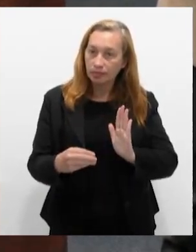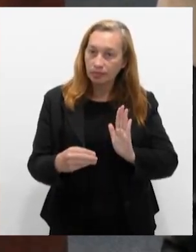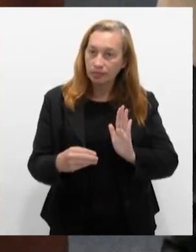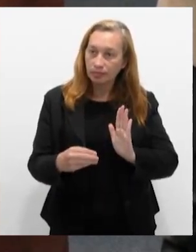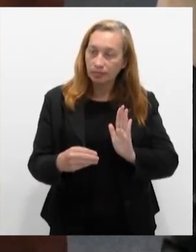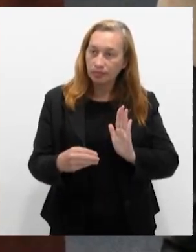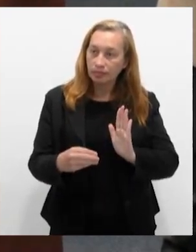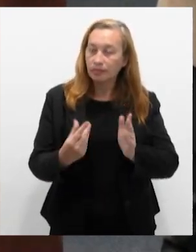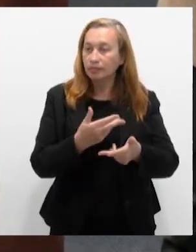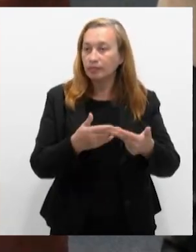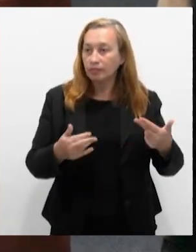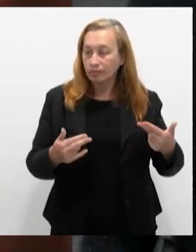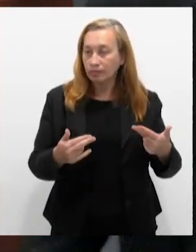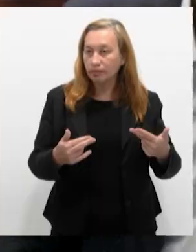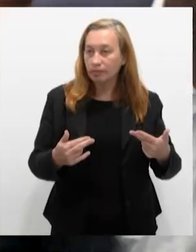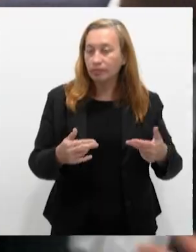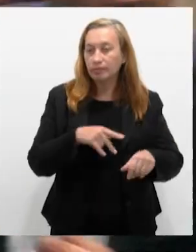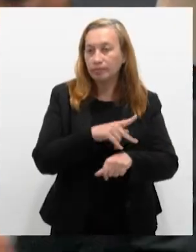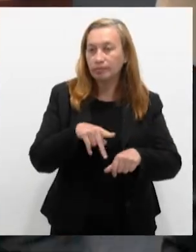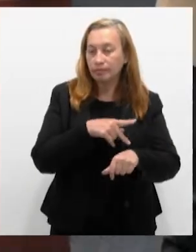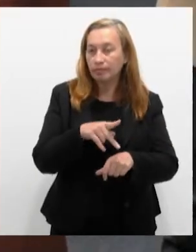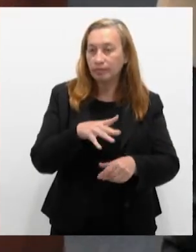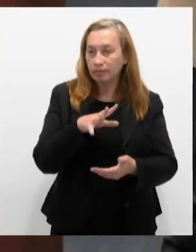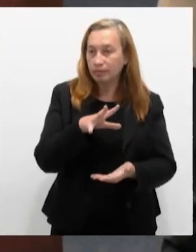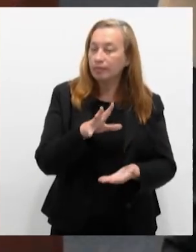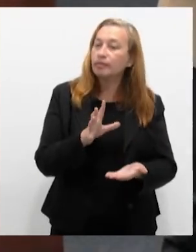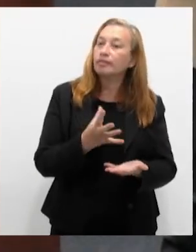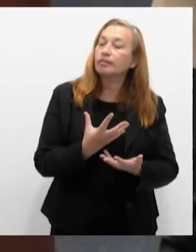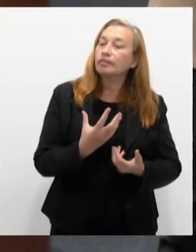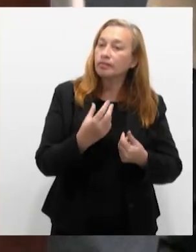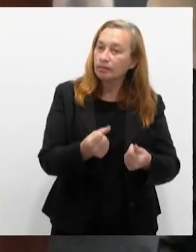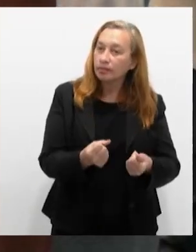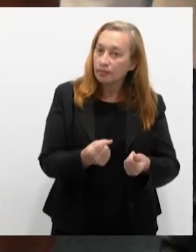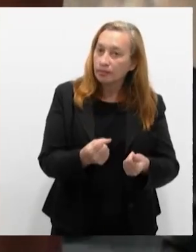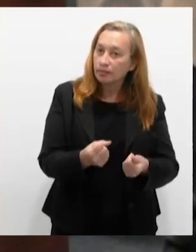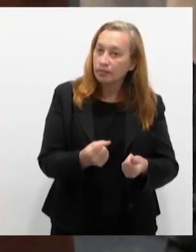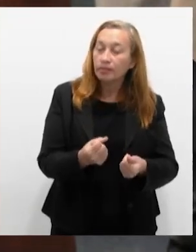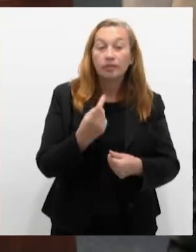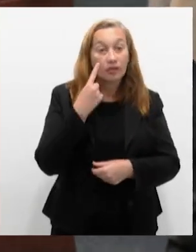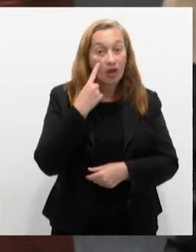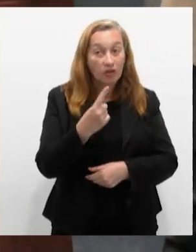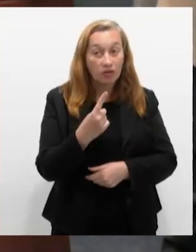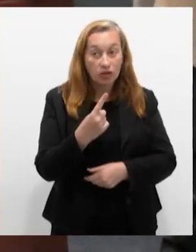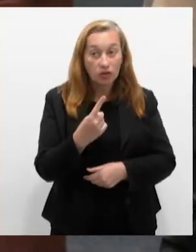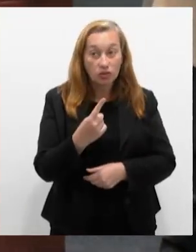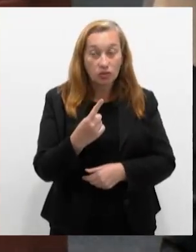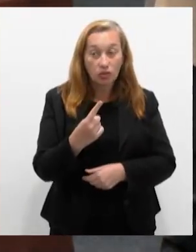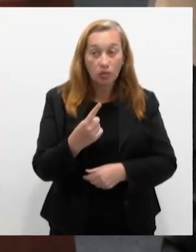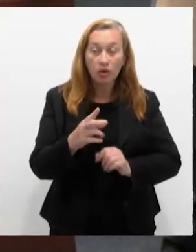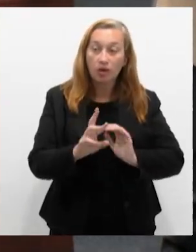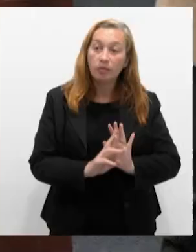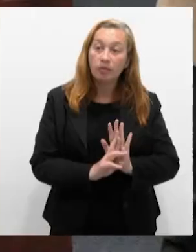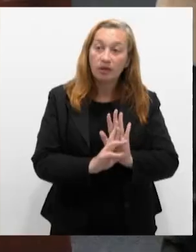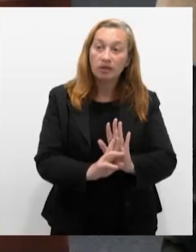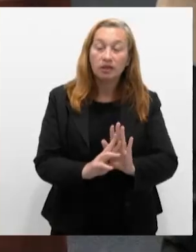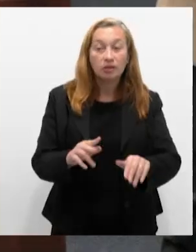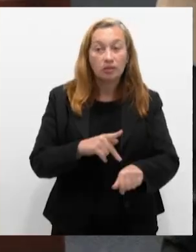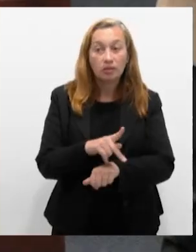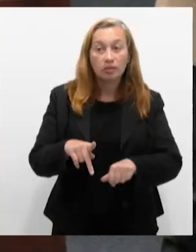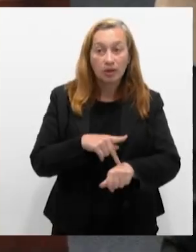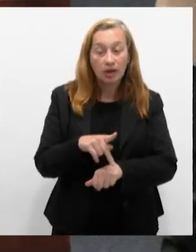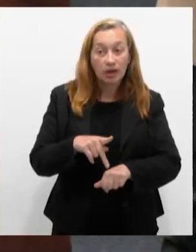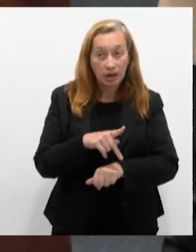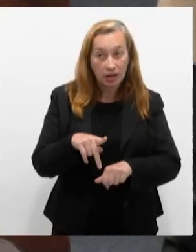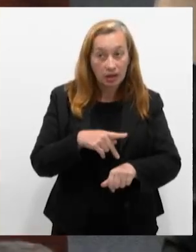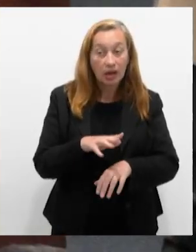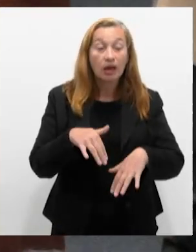sociedade permanentemente, até a morte. Então, muitas vezes, esses assessores políticos, eles são os porta-vozes do presidente. Eles